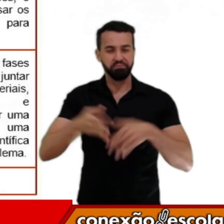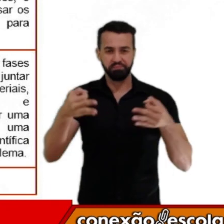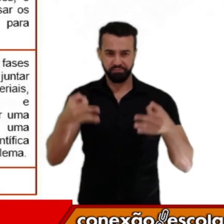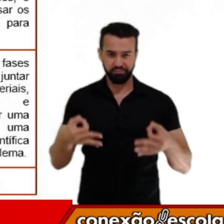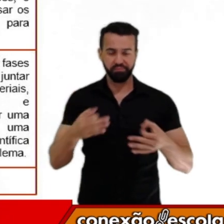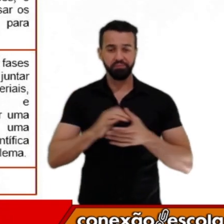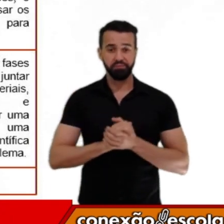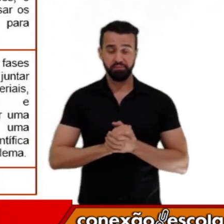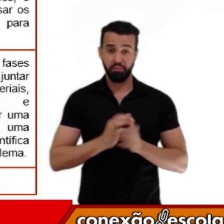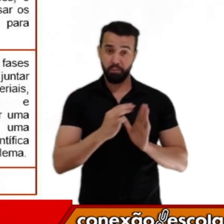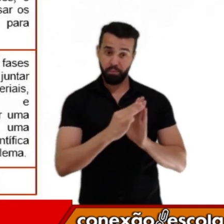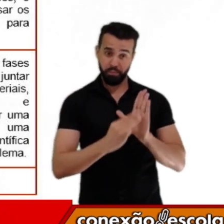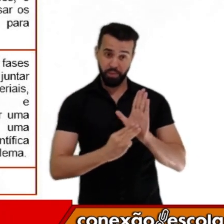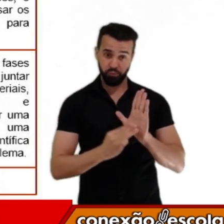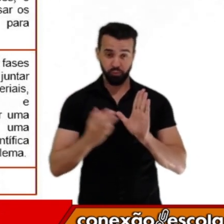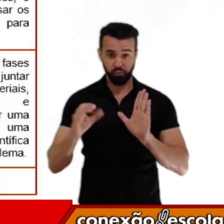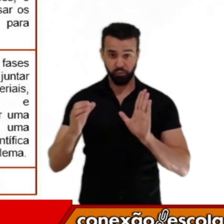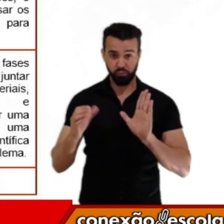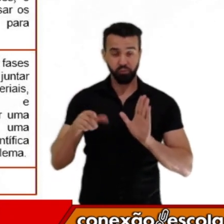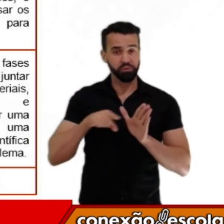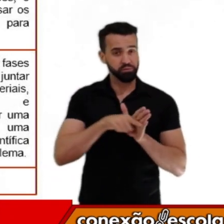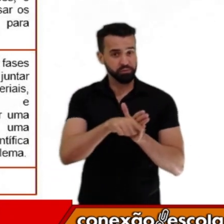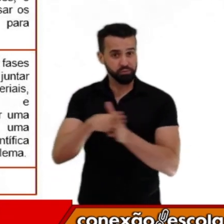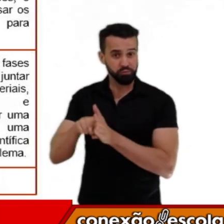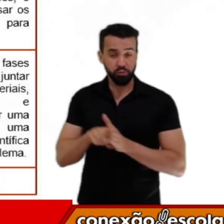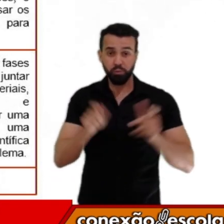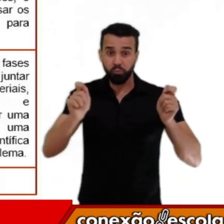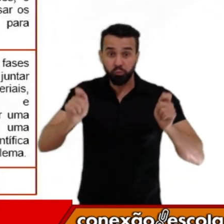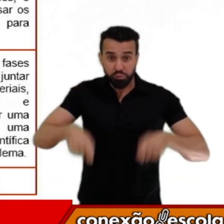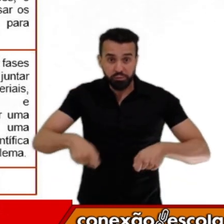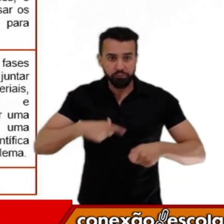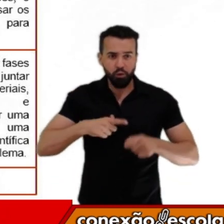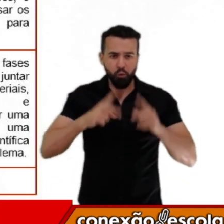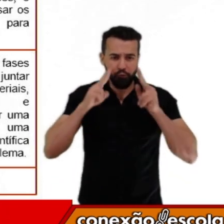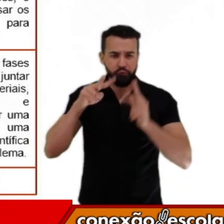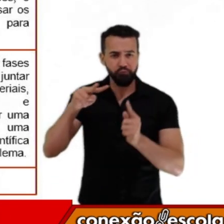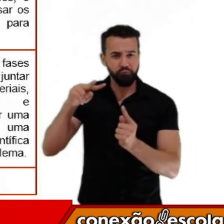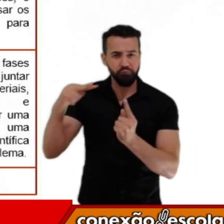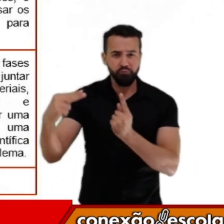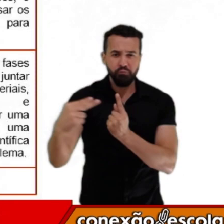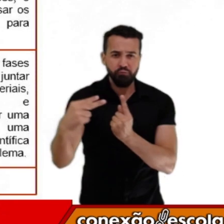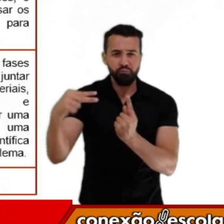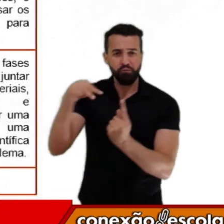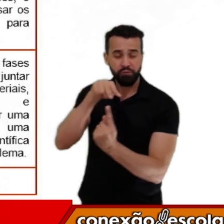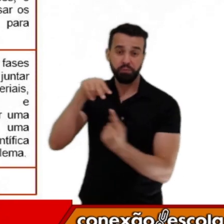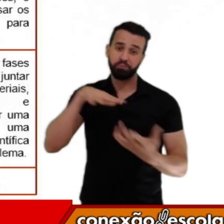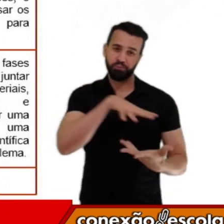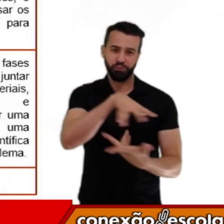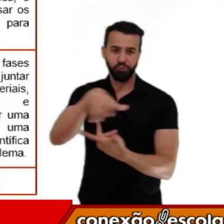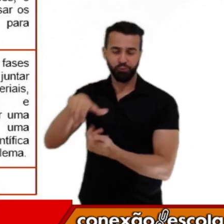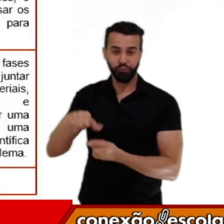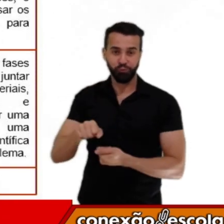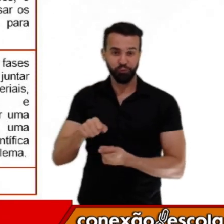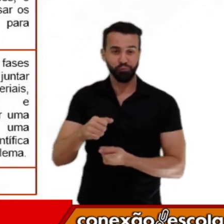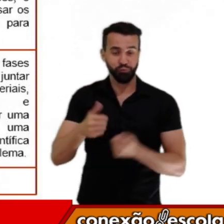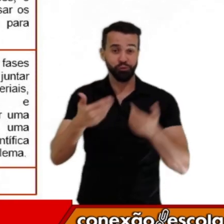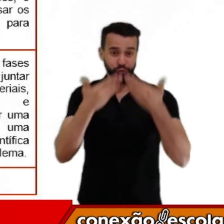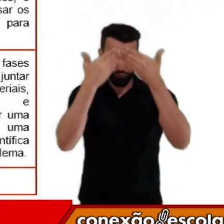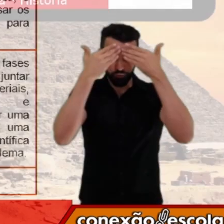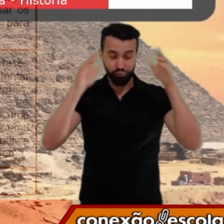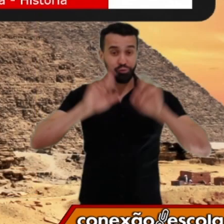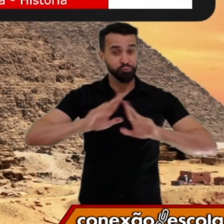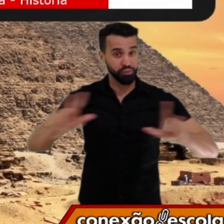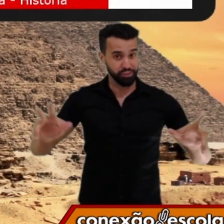ele vai revolucionar a forma de interpretar e de ver o mundo. Então nós vimos aí, podemos dizer, as três bases